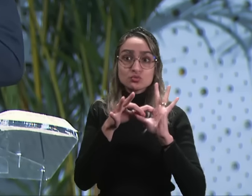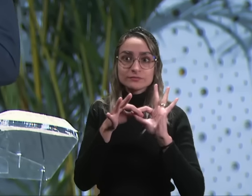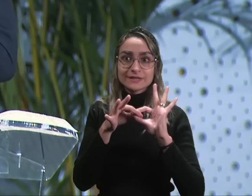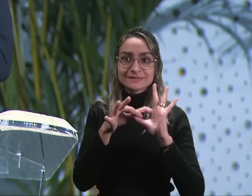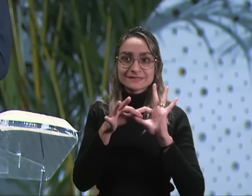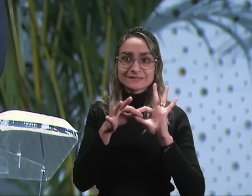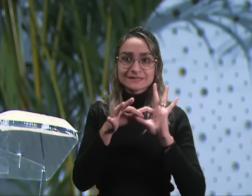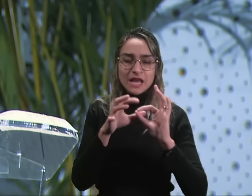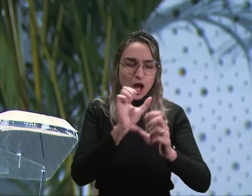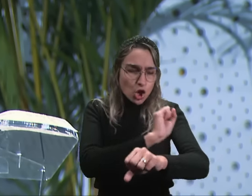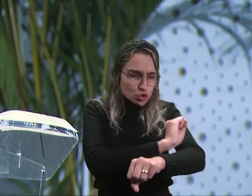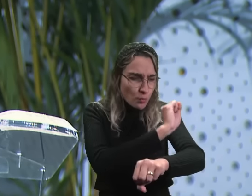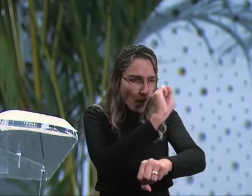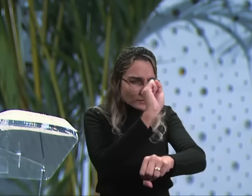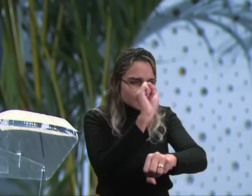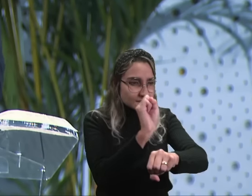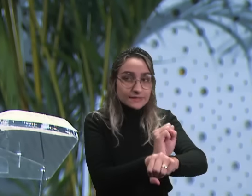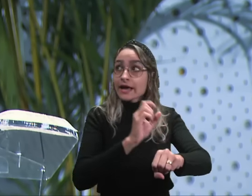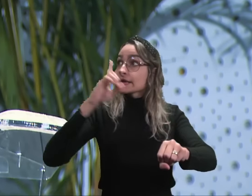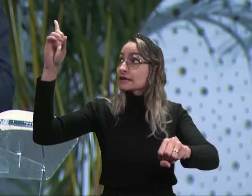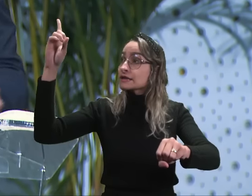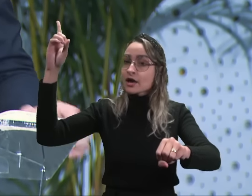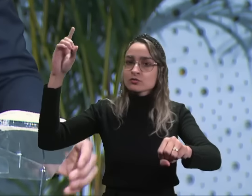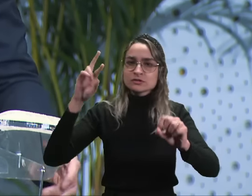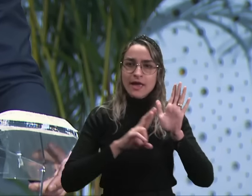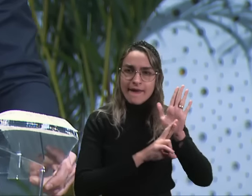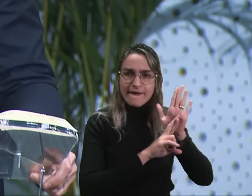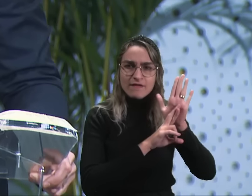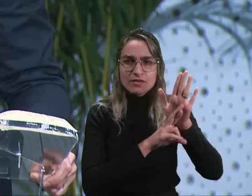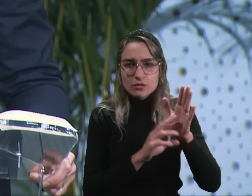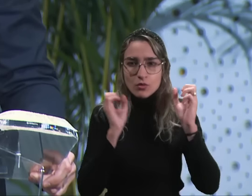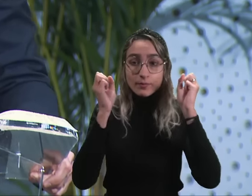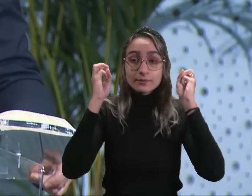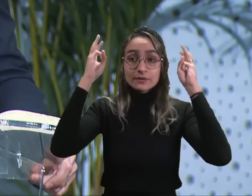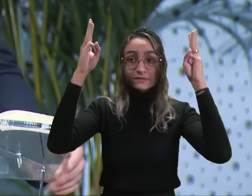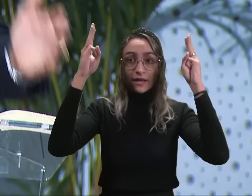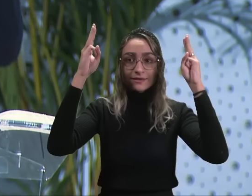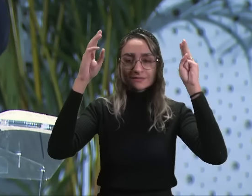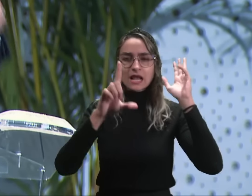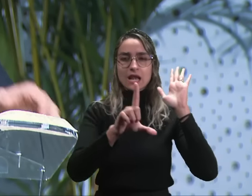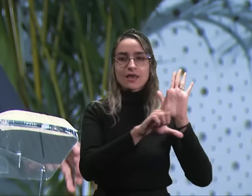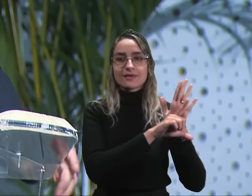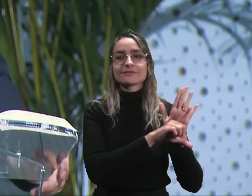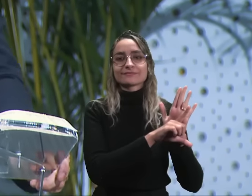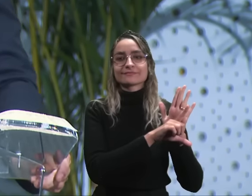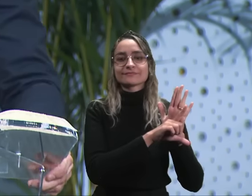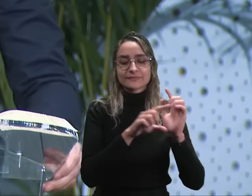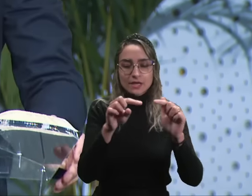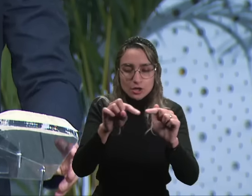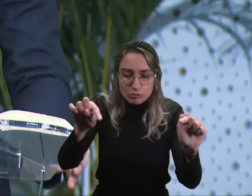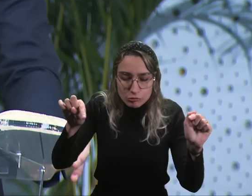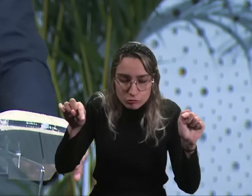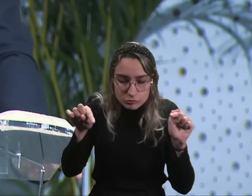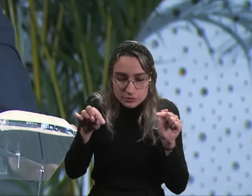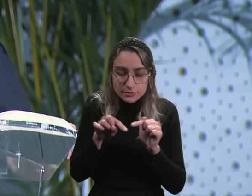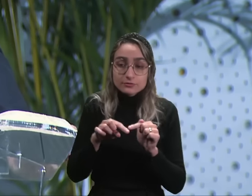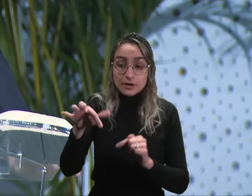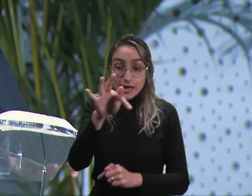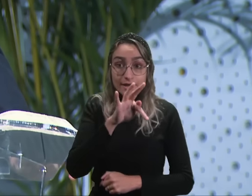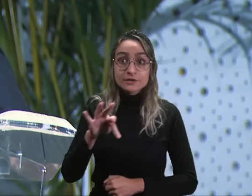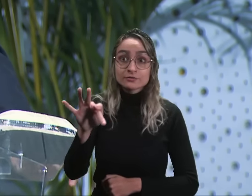Sinai centralizadas no santuário e confirmadas no Calvário o Santuário e seus rituais não foram destruídos na